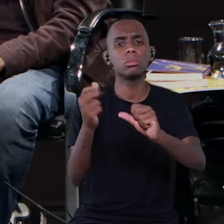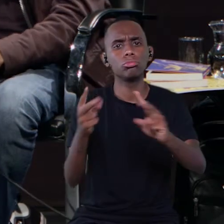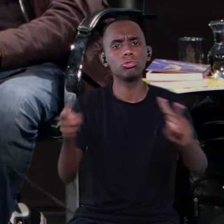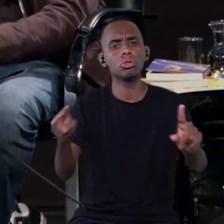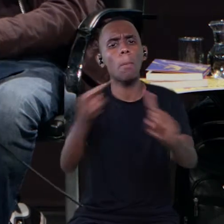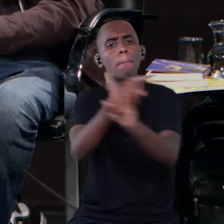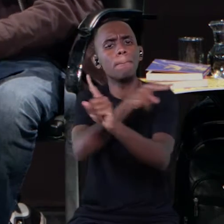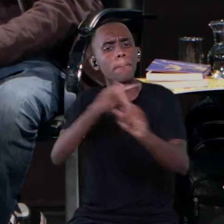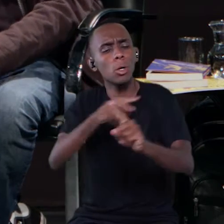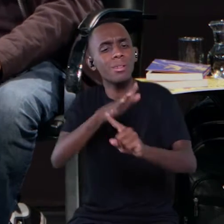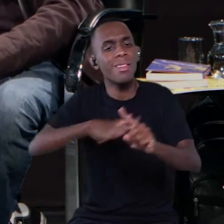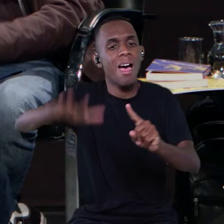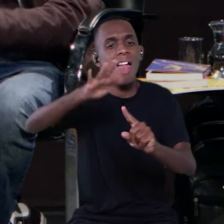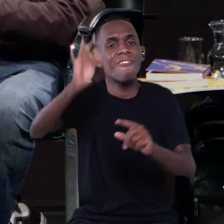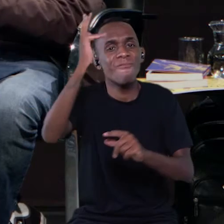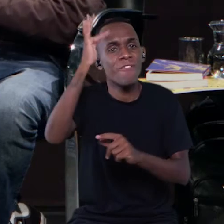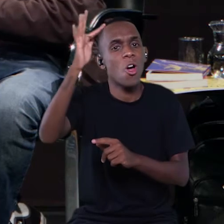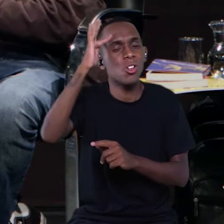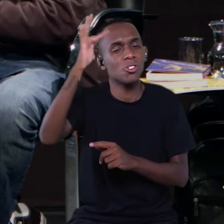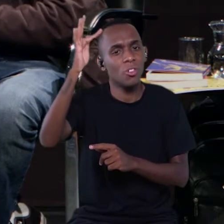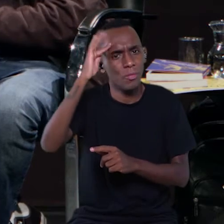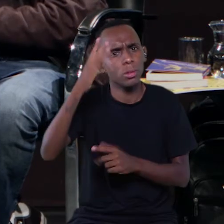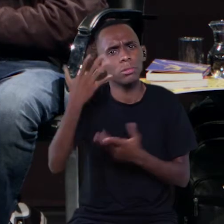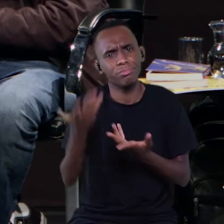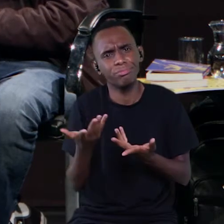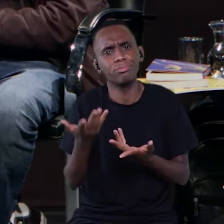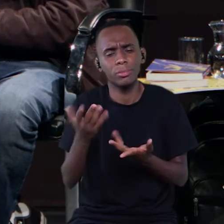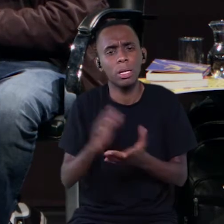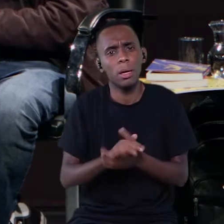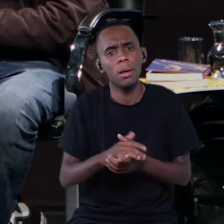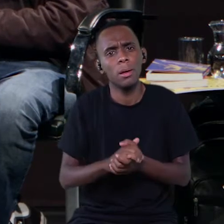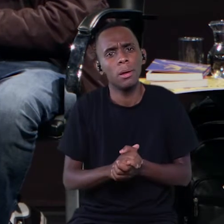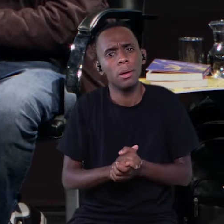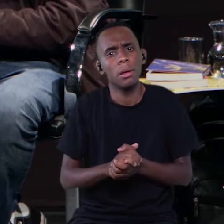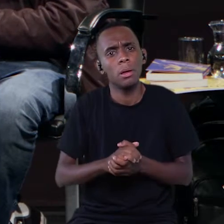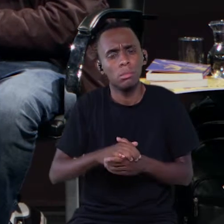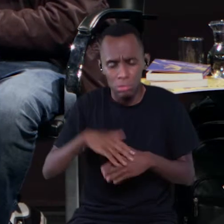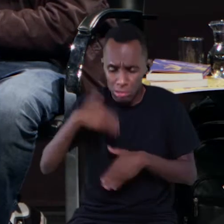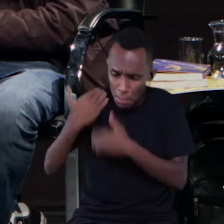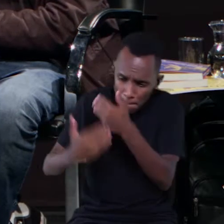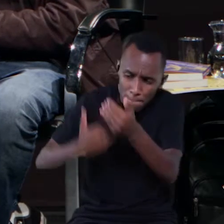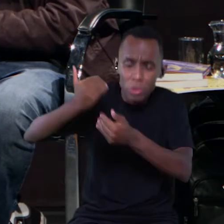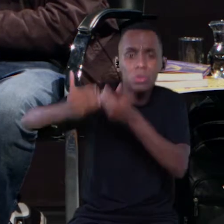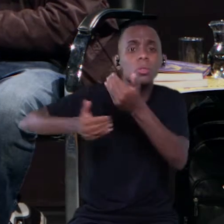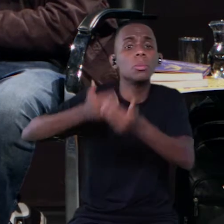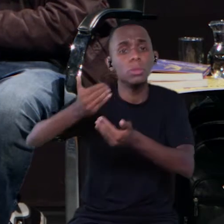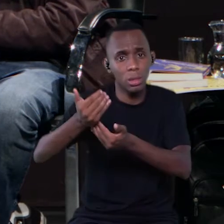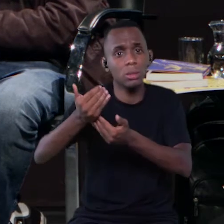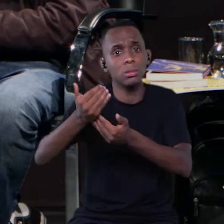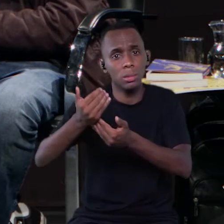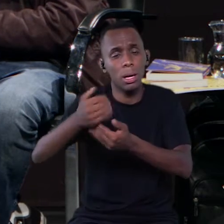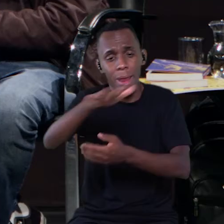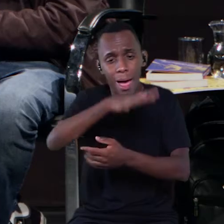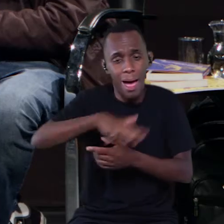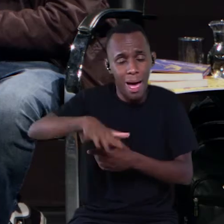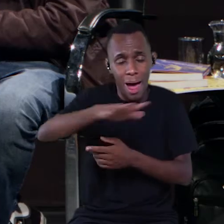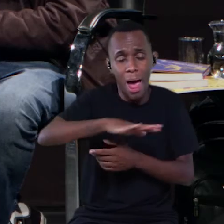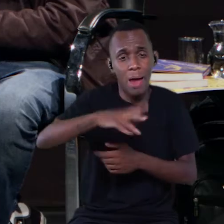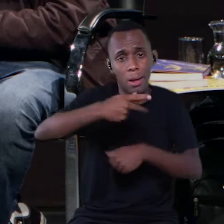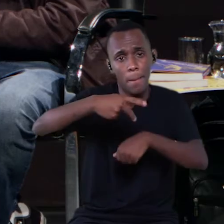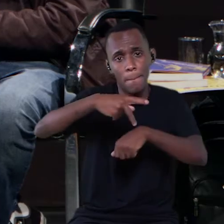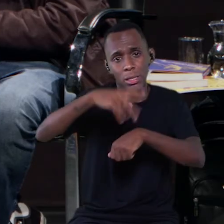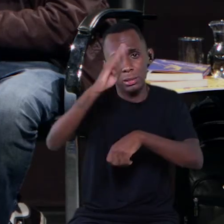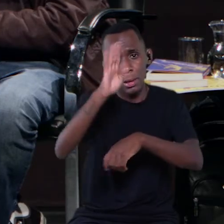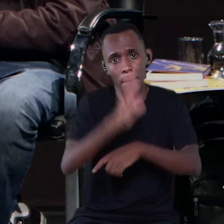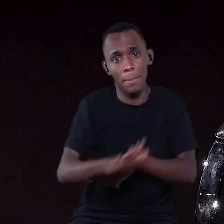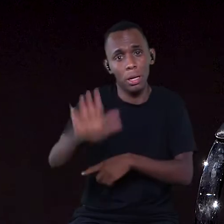visão filosófico, mesmo chamaria de holístico, da visão do campo brasileiro. E aqui eu cito